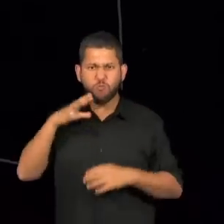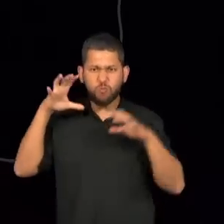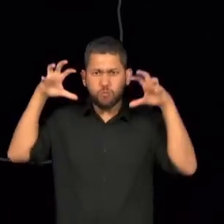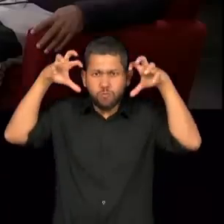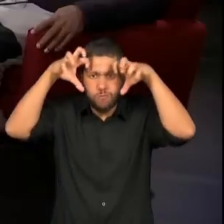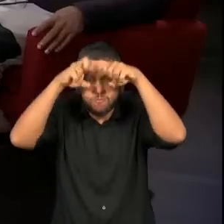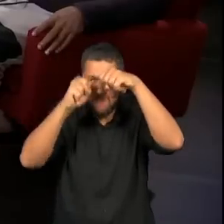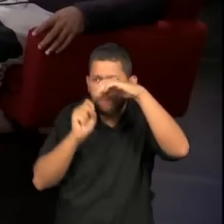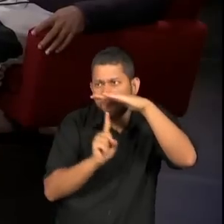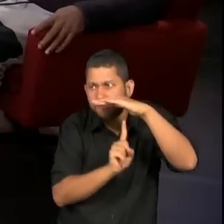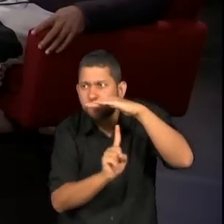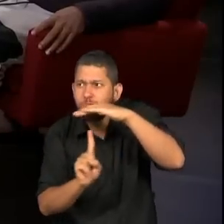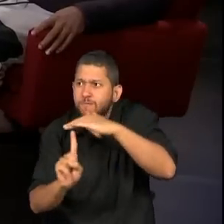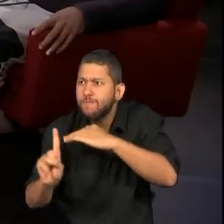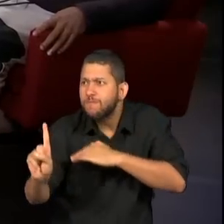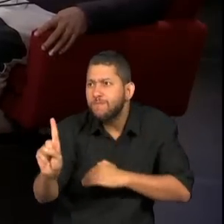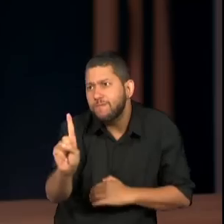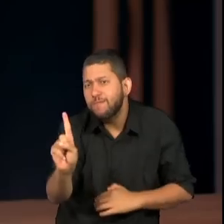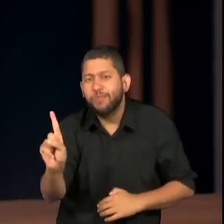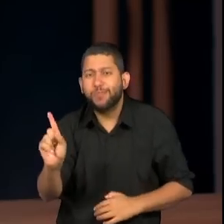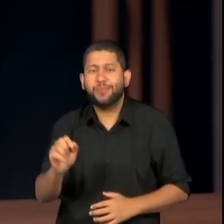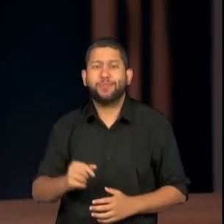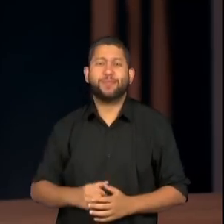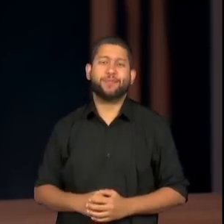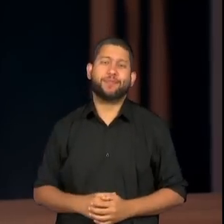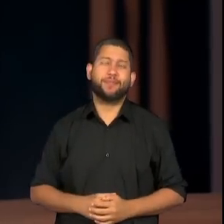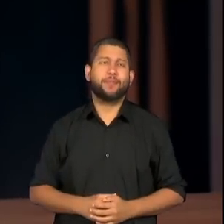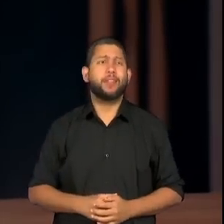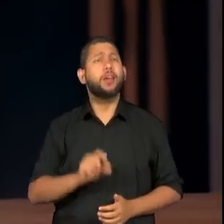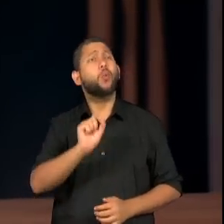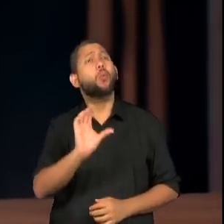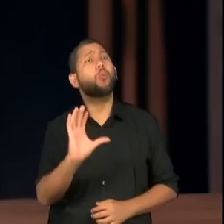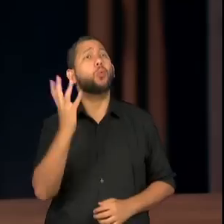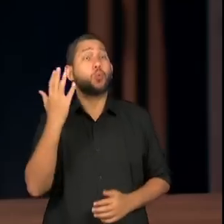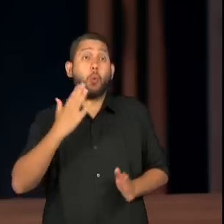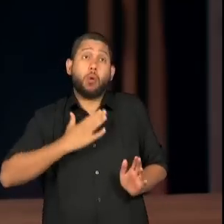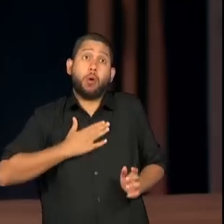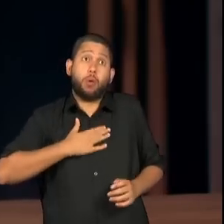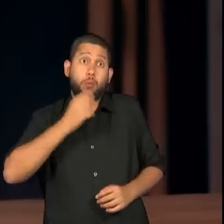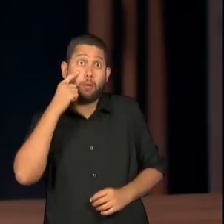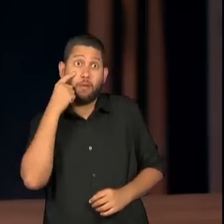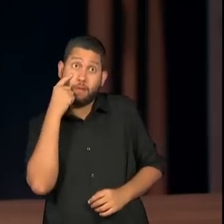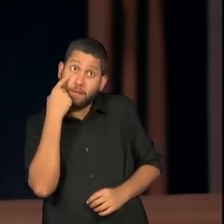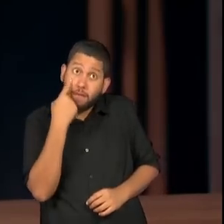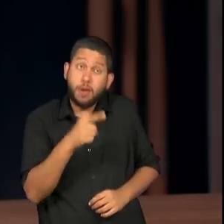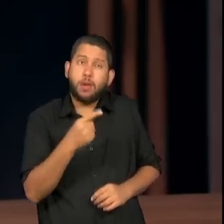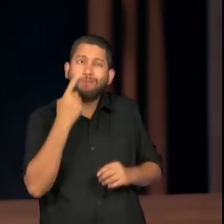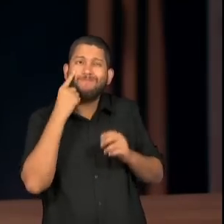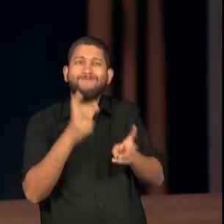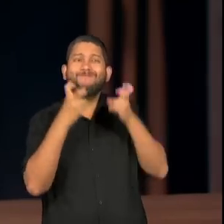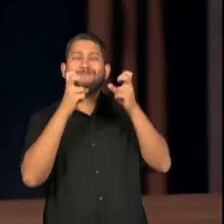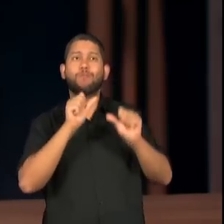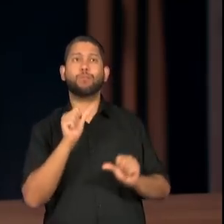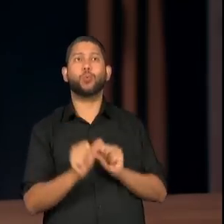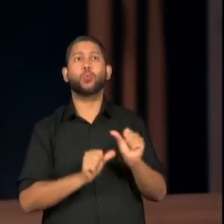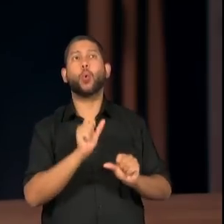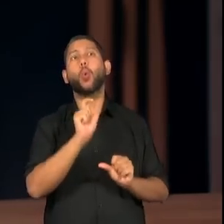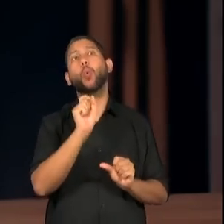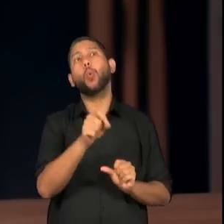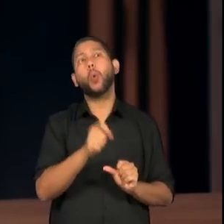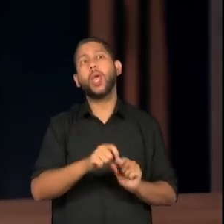pô. Tem uma coisa que mudou na minha observação, que é as